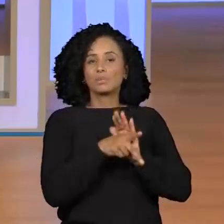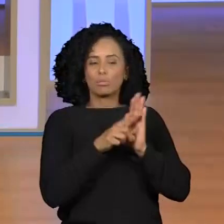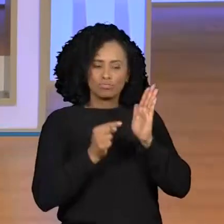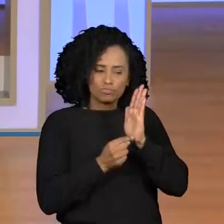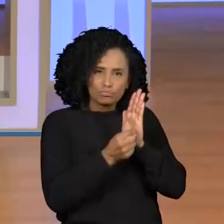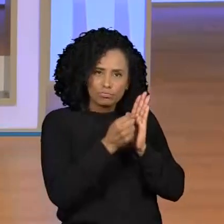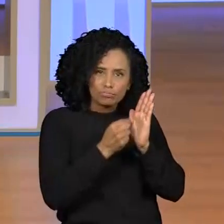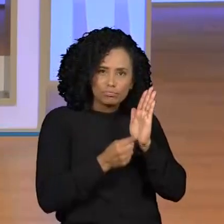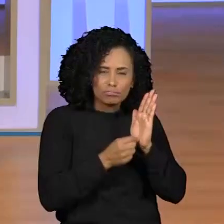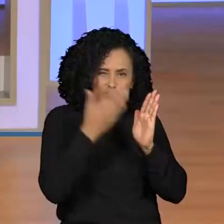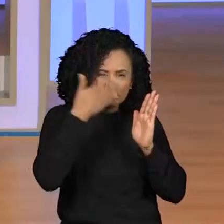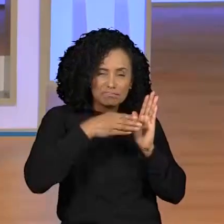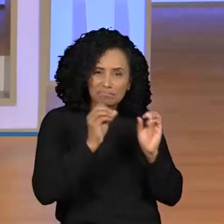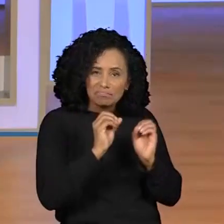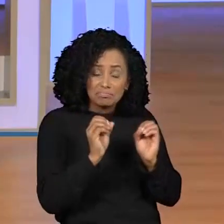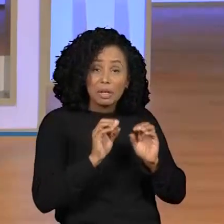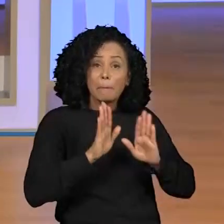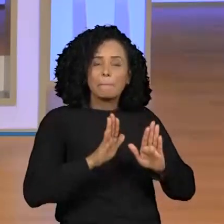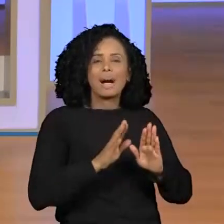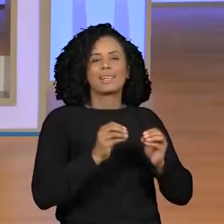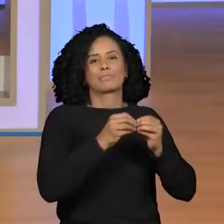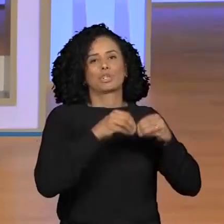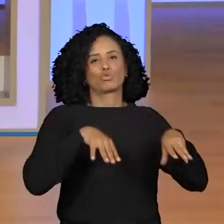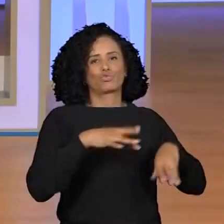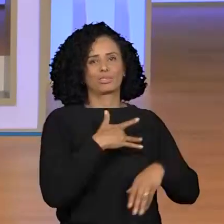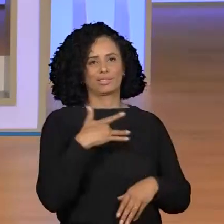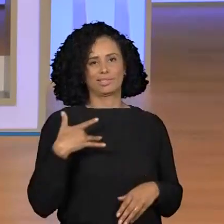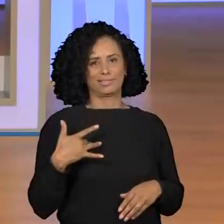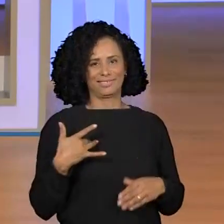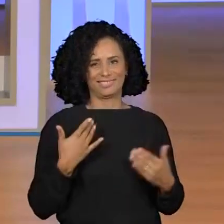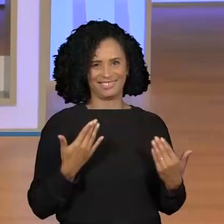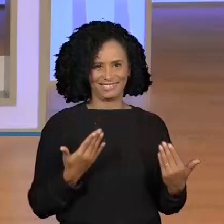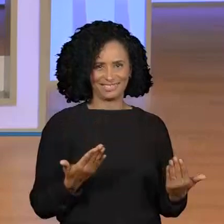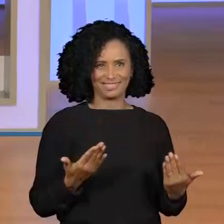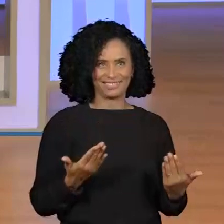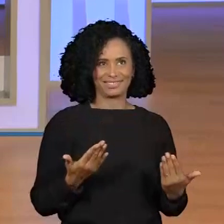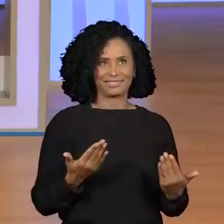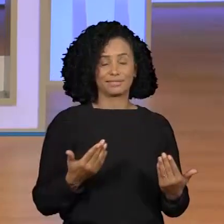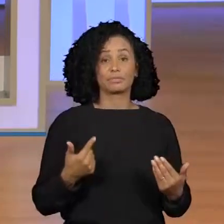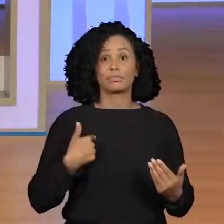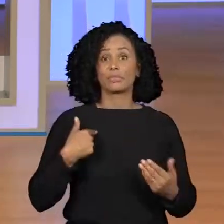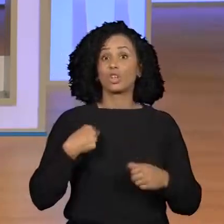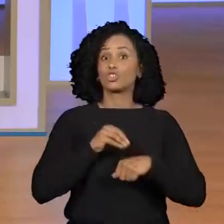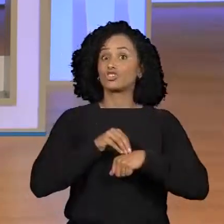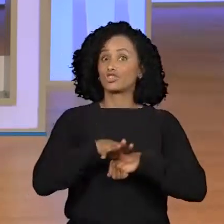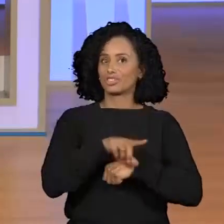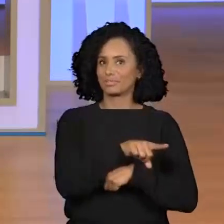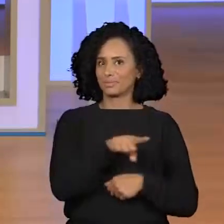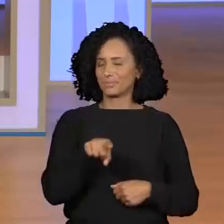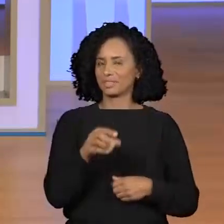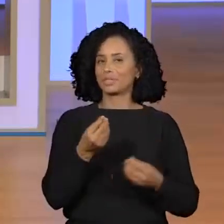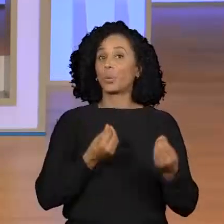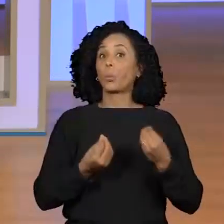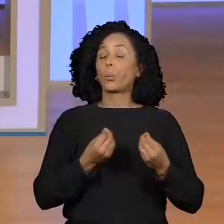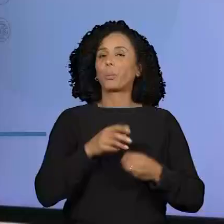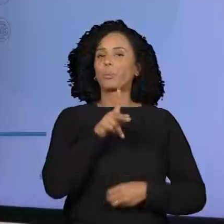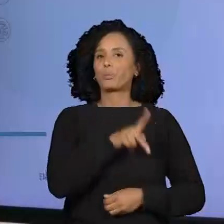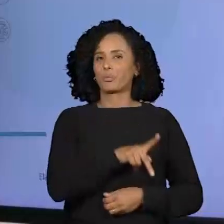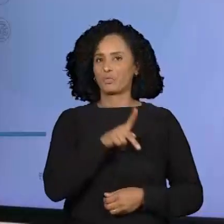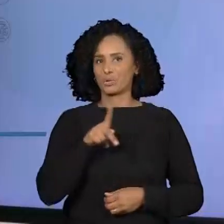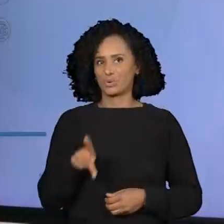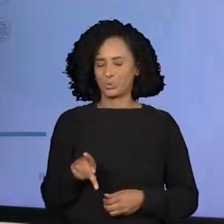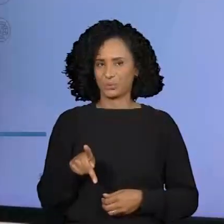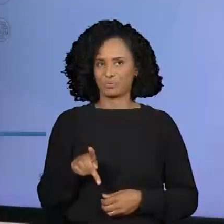micro-organismos aí que podem fazer mal à nossa saúde. E aí, então, eu vou dar uma sugestão para os professores que é